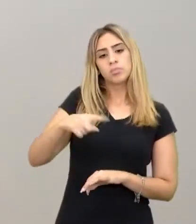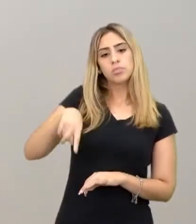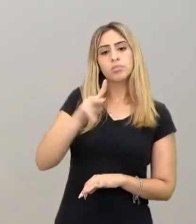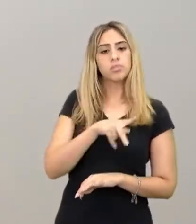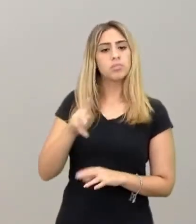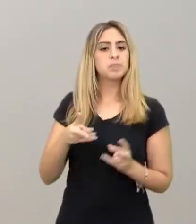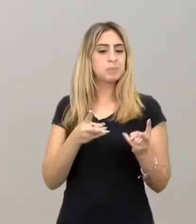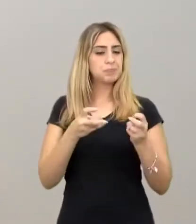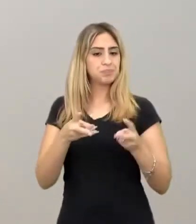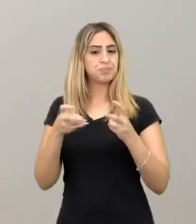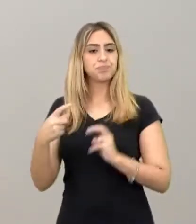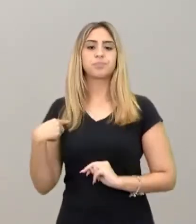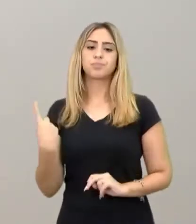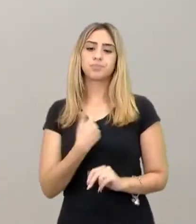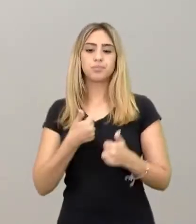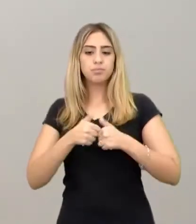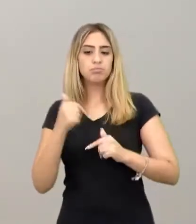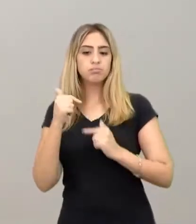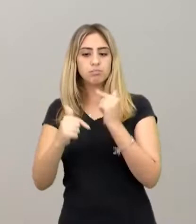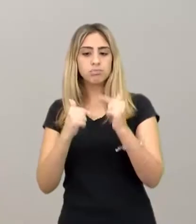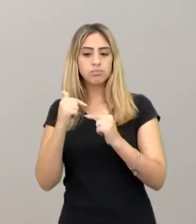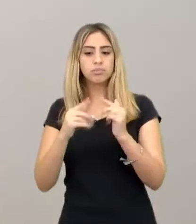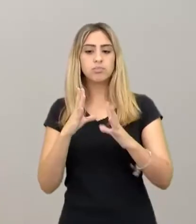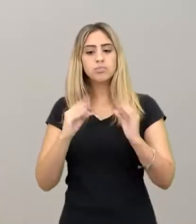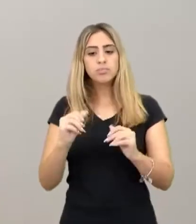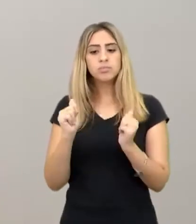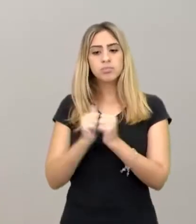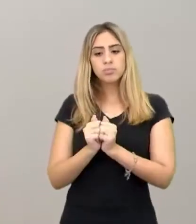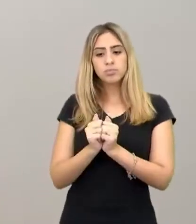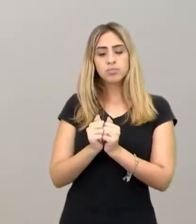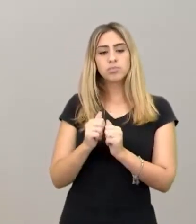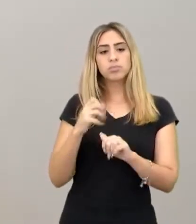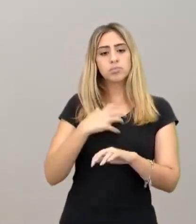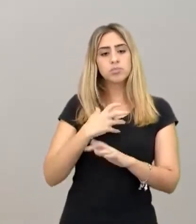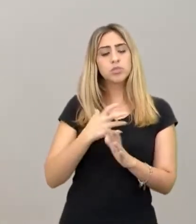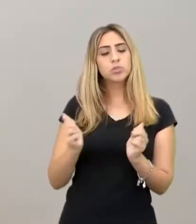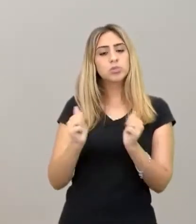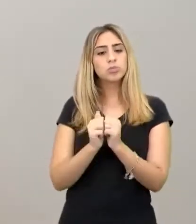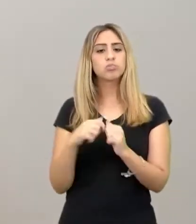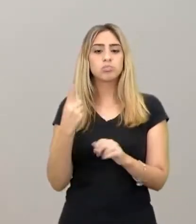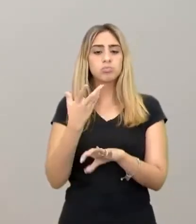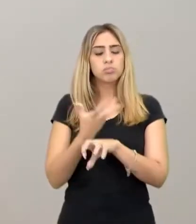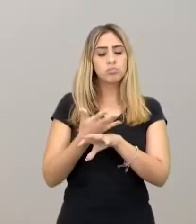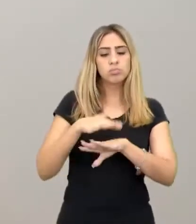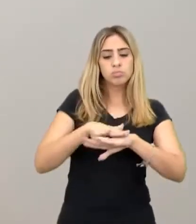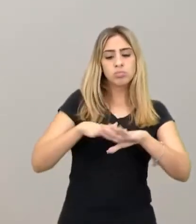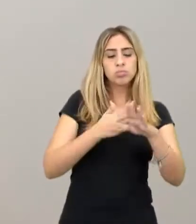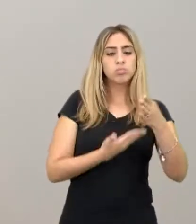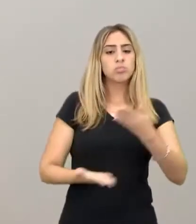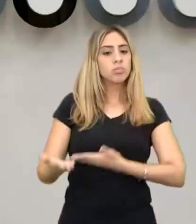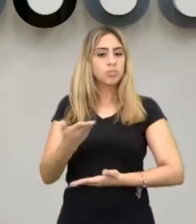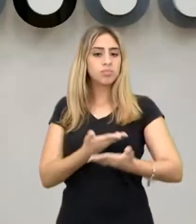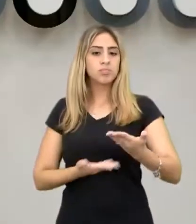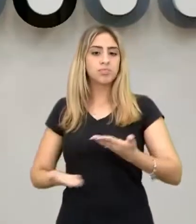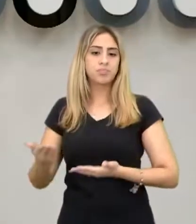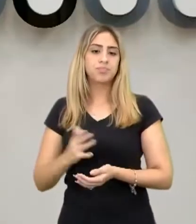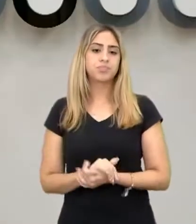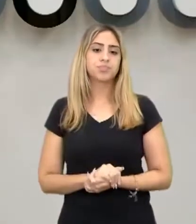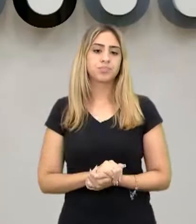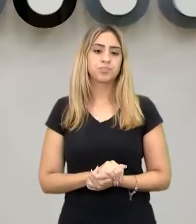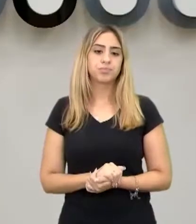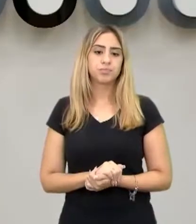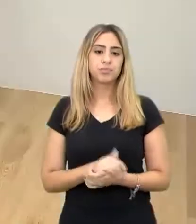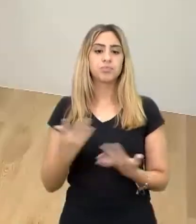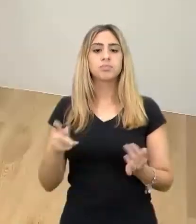professores percebam que nós estamos trabalhando todo momento de forma integrada, né, que esses componentes eles conversam todo momento, né?